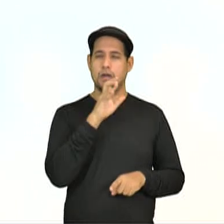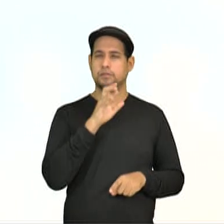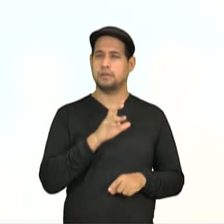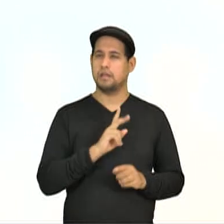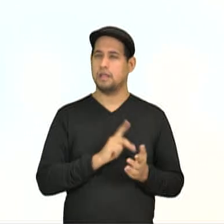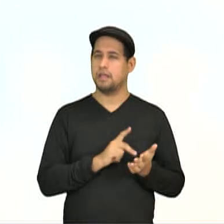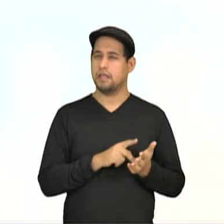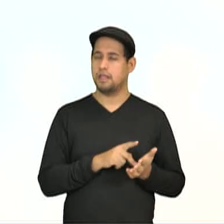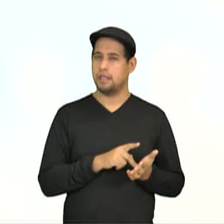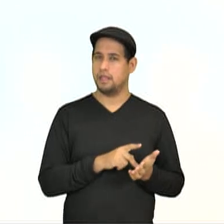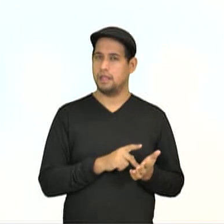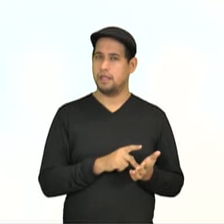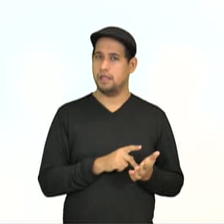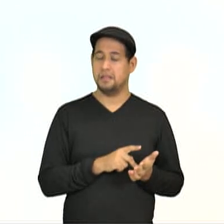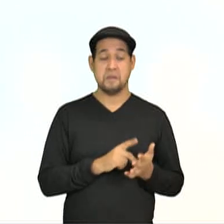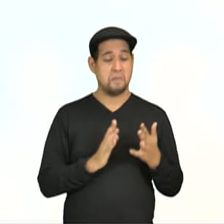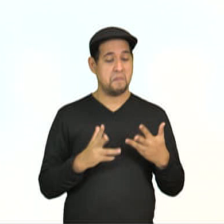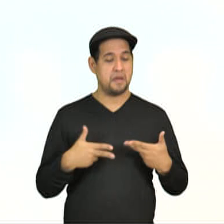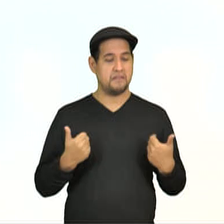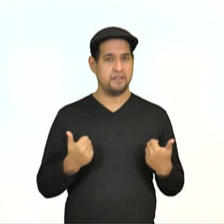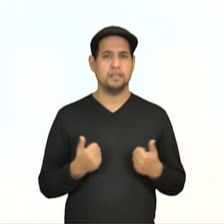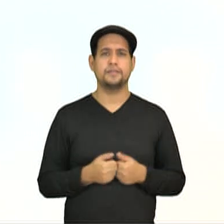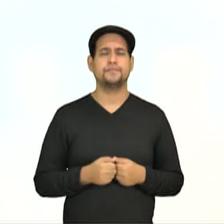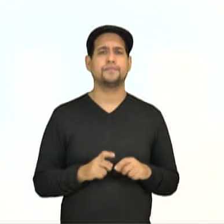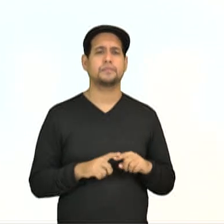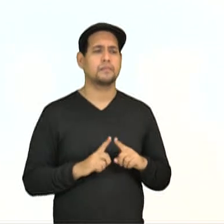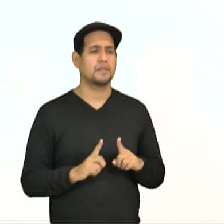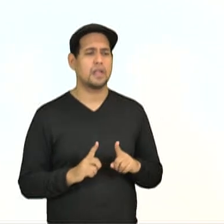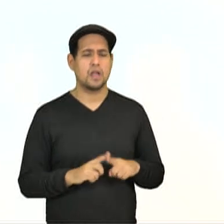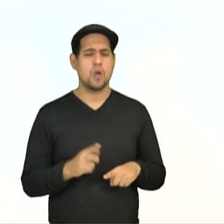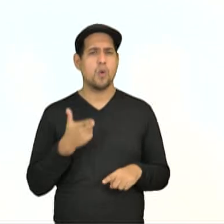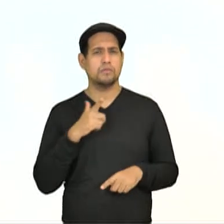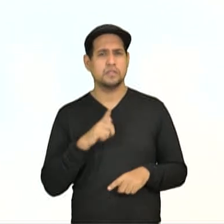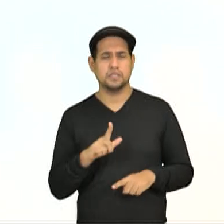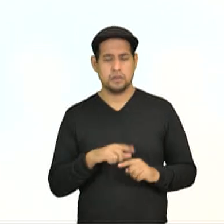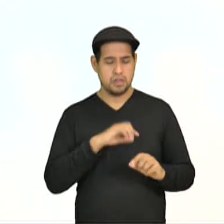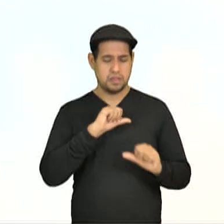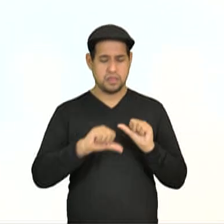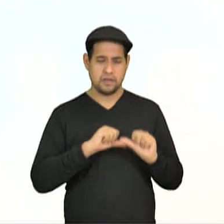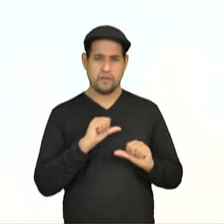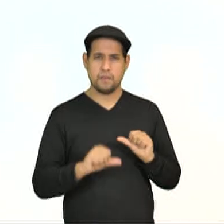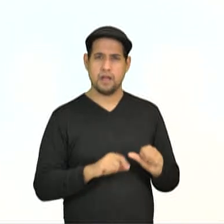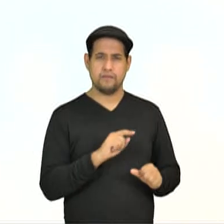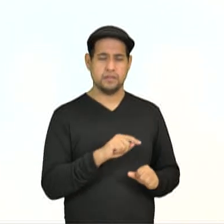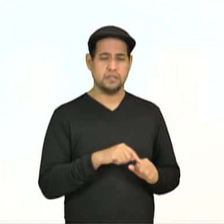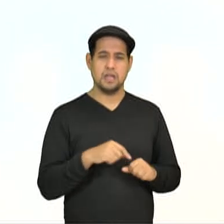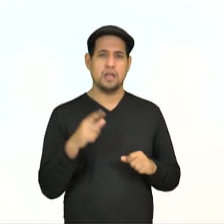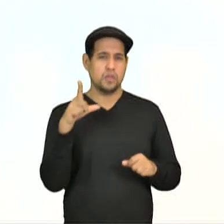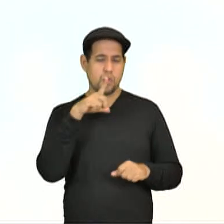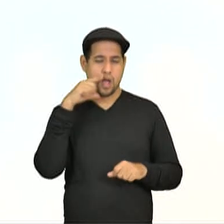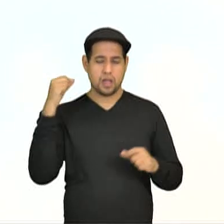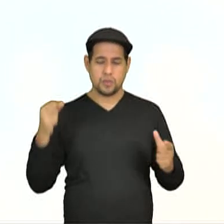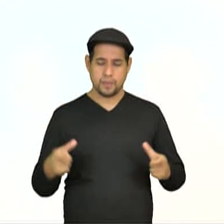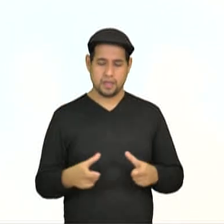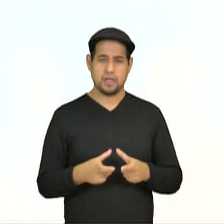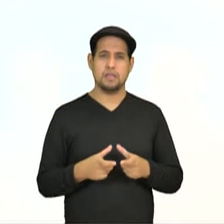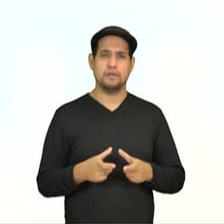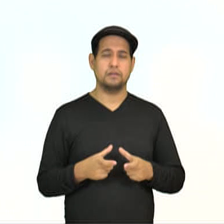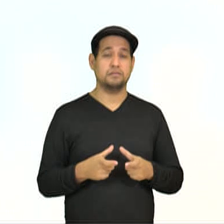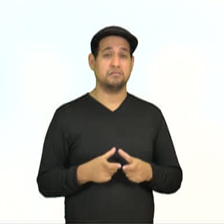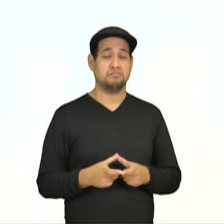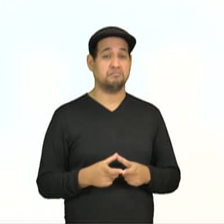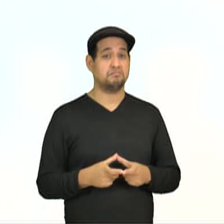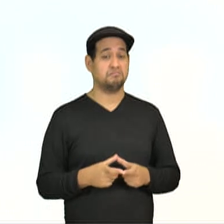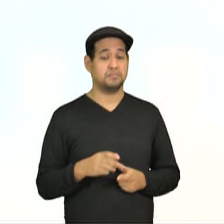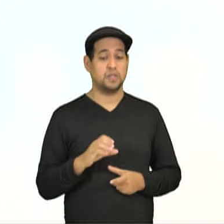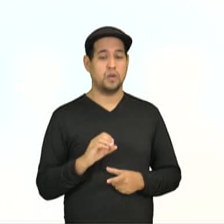É verdade? Que maravilha! Mas será que conseguireis transformar-vos num minúsculo ratinho? E o